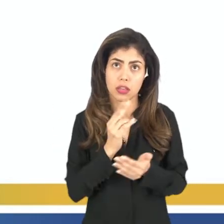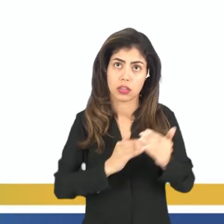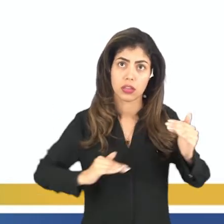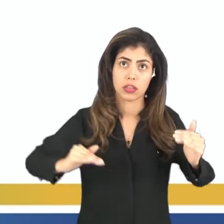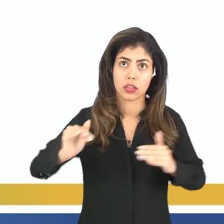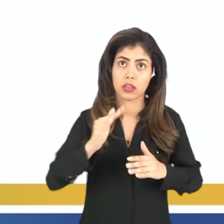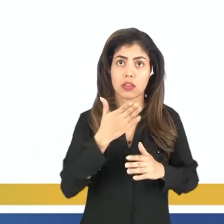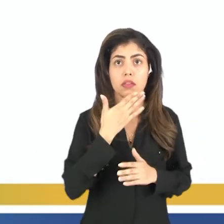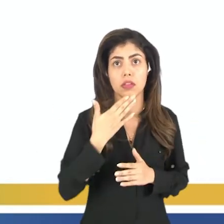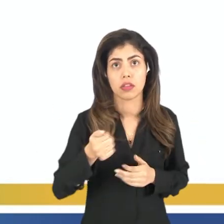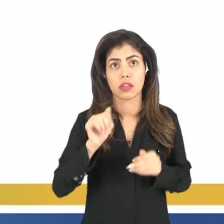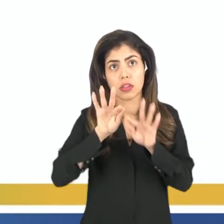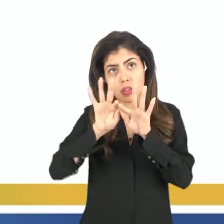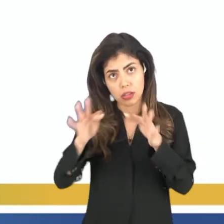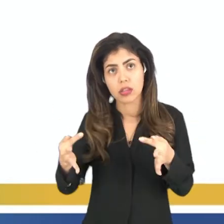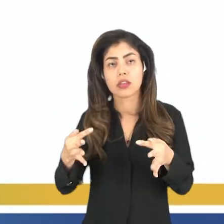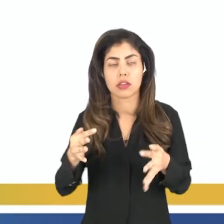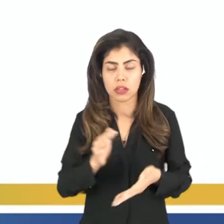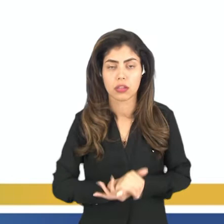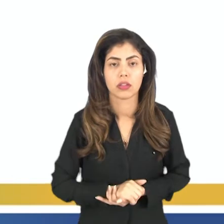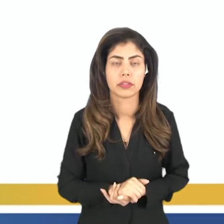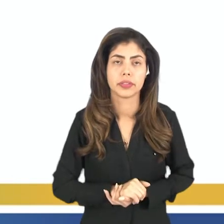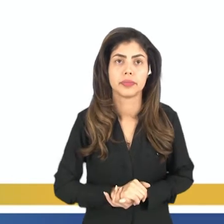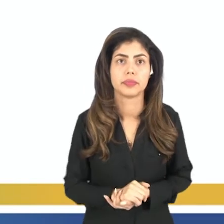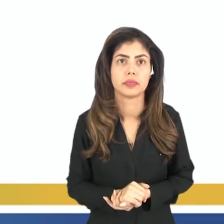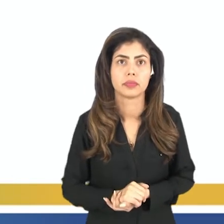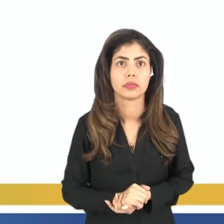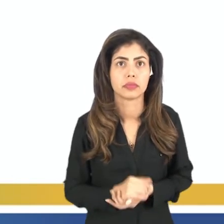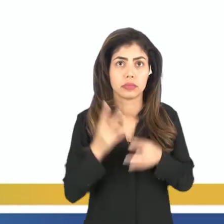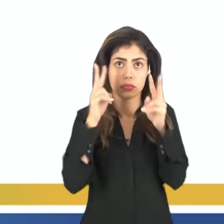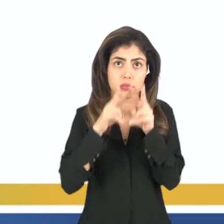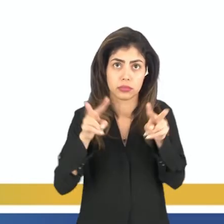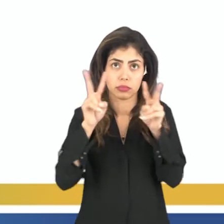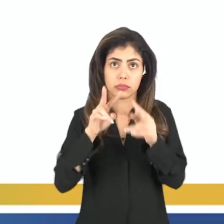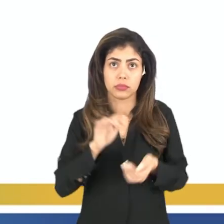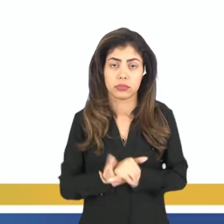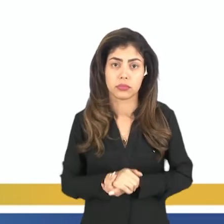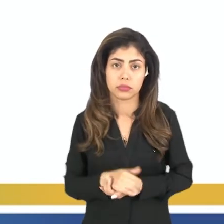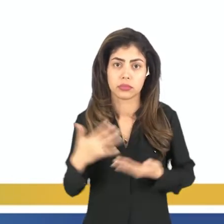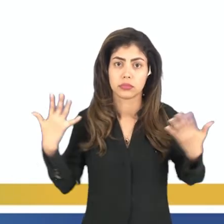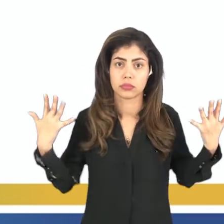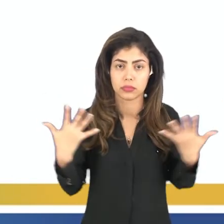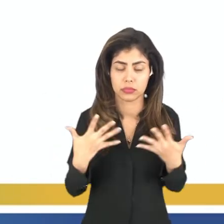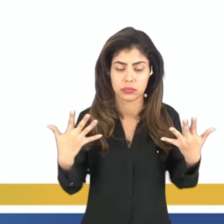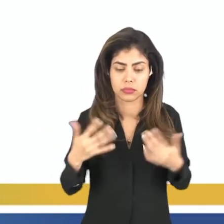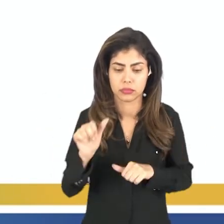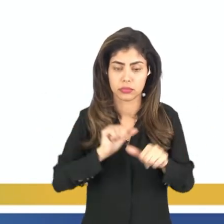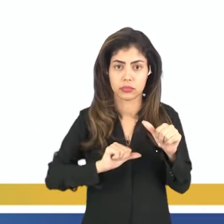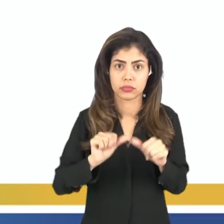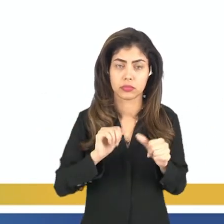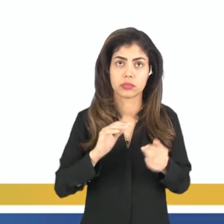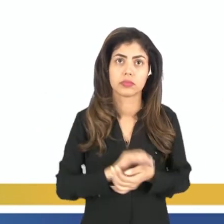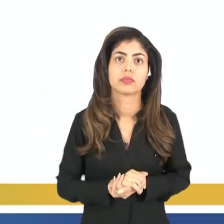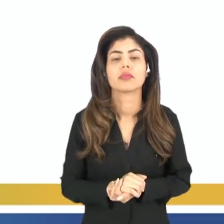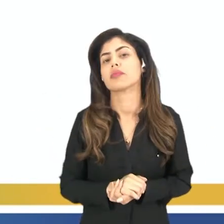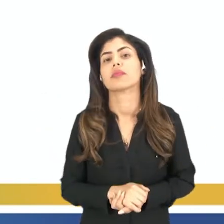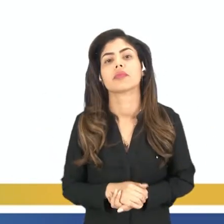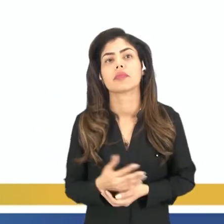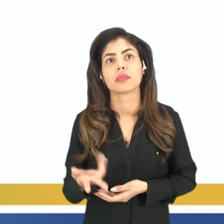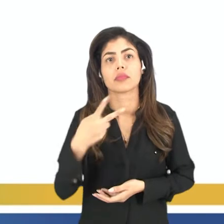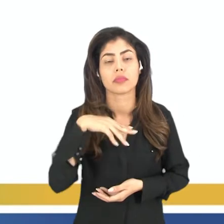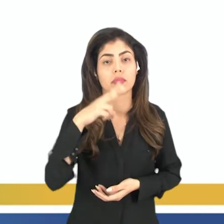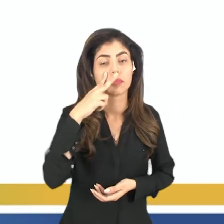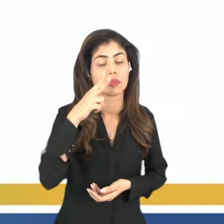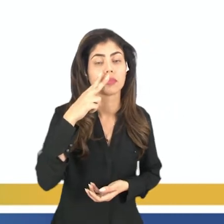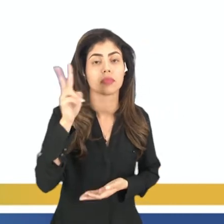supone son tareas menos duras y más simples. Essa visão deve ser superada na atualidade. Então, vamos ver